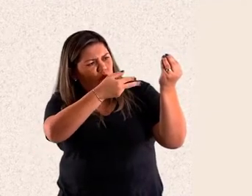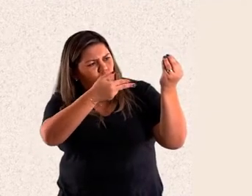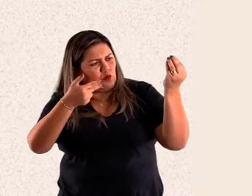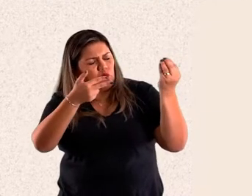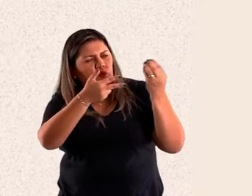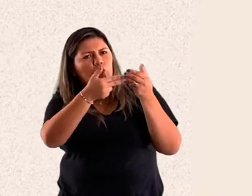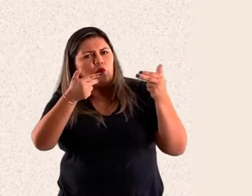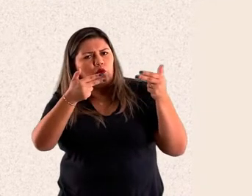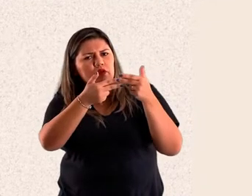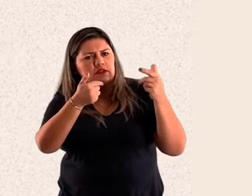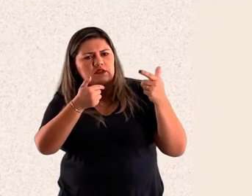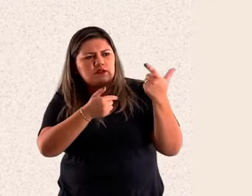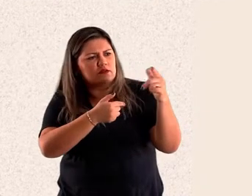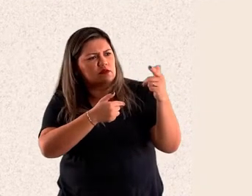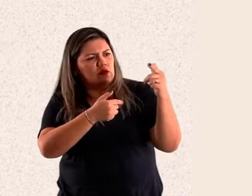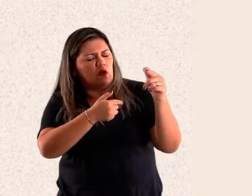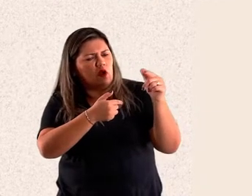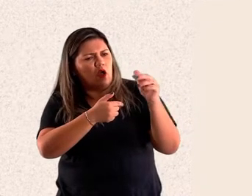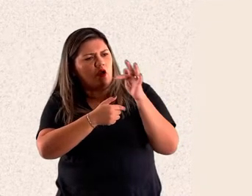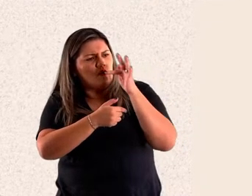não são flor